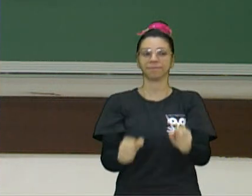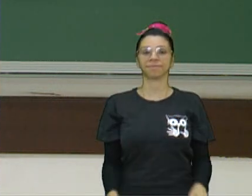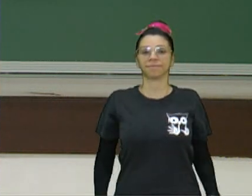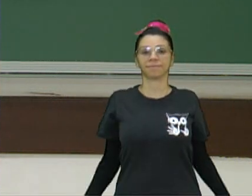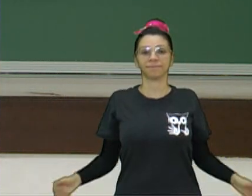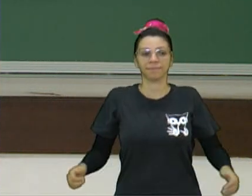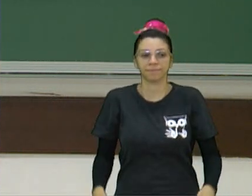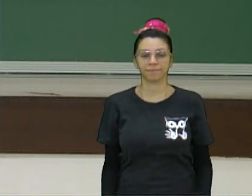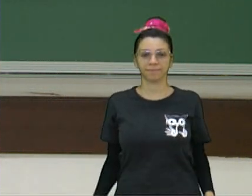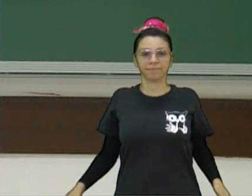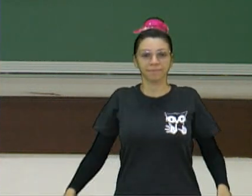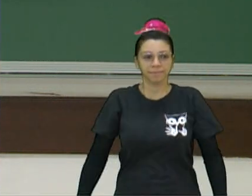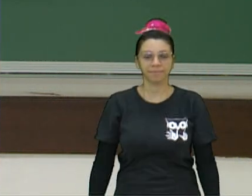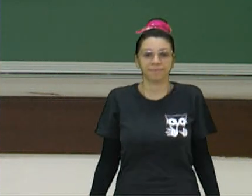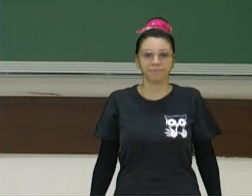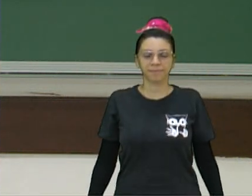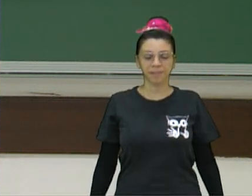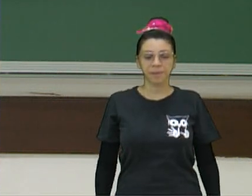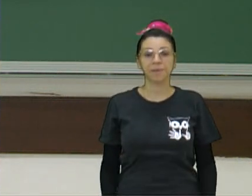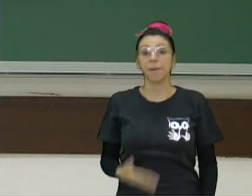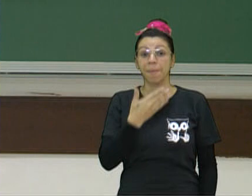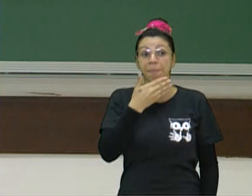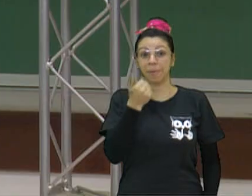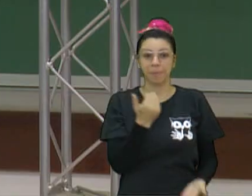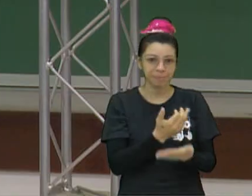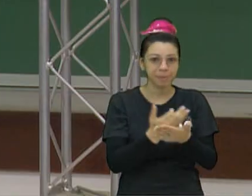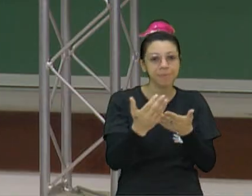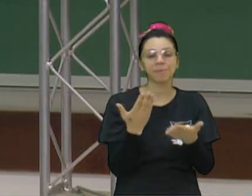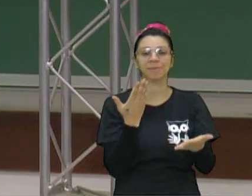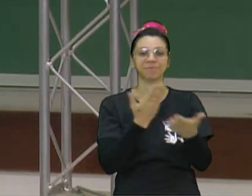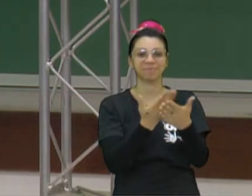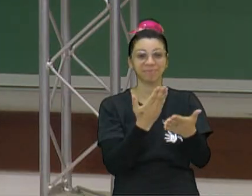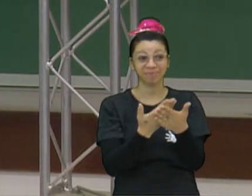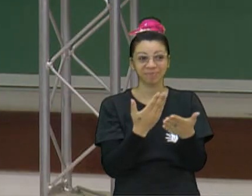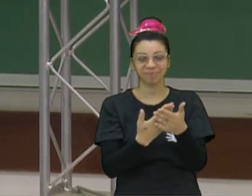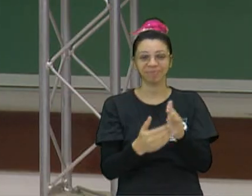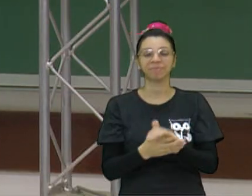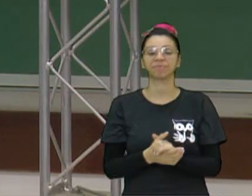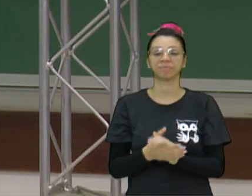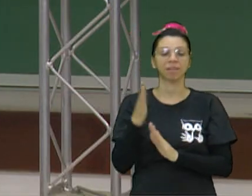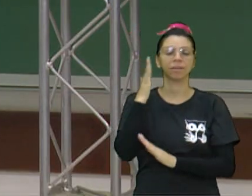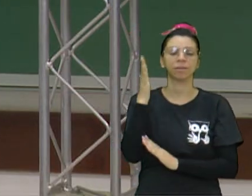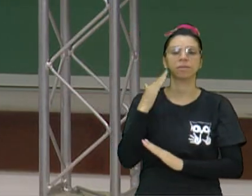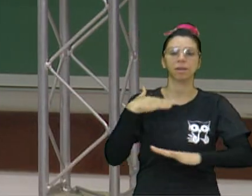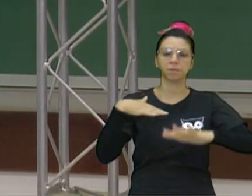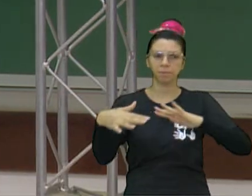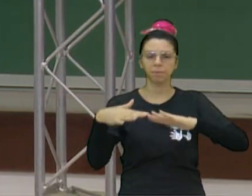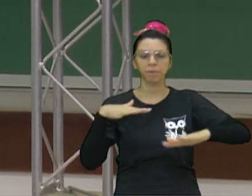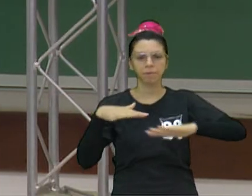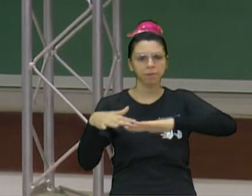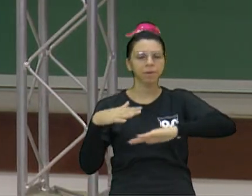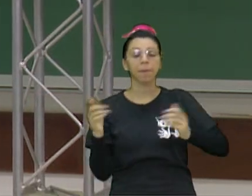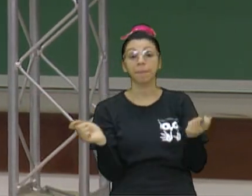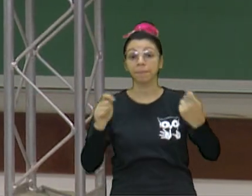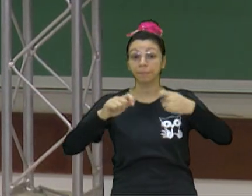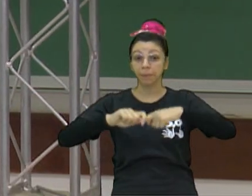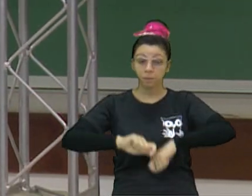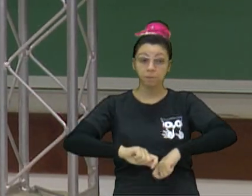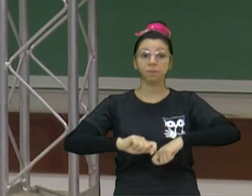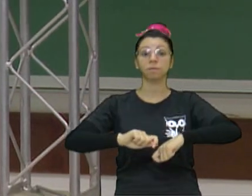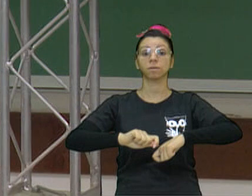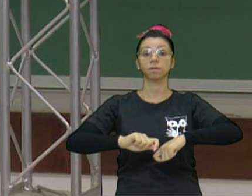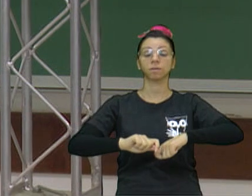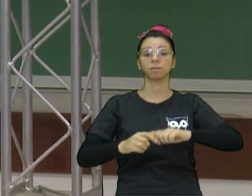Tranquilo, né? Já deu uma melhorada para começarmos melhor a aula, né? Sei que esses movimentos fazem bastante necessários, a gente